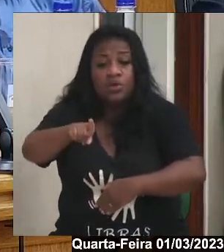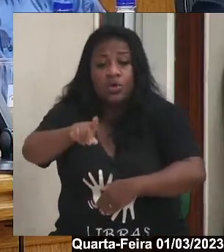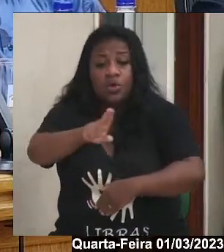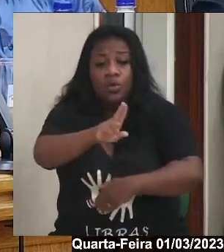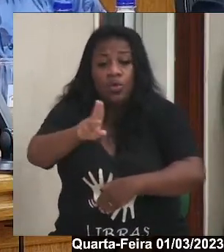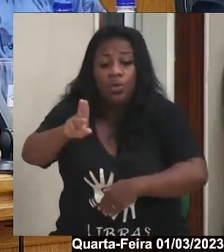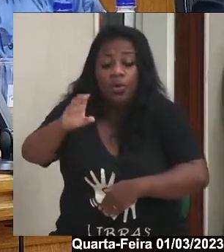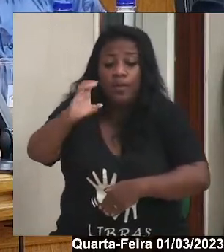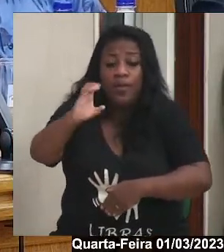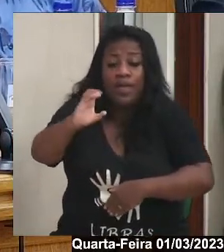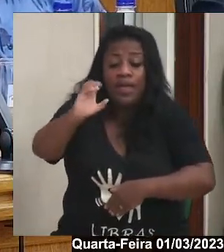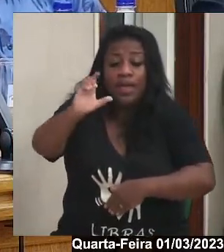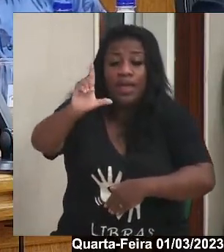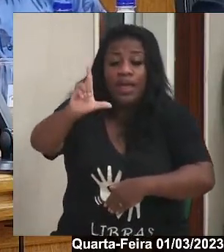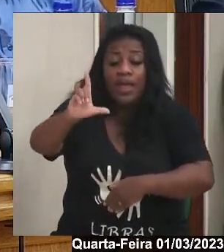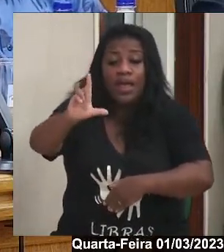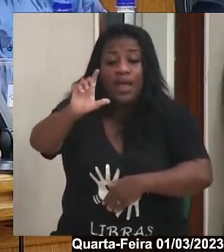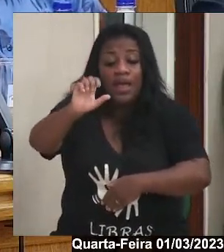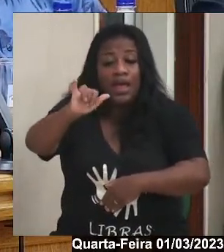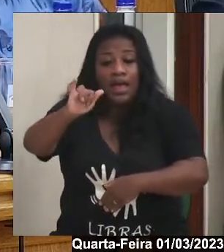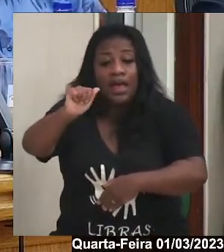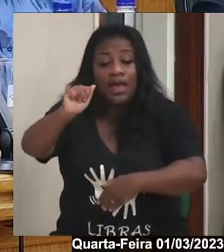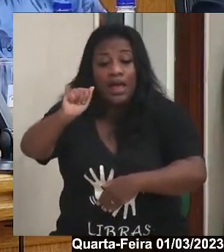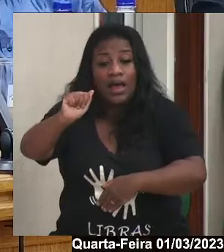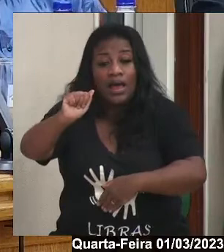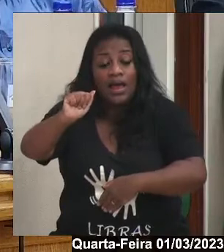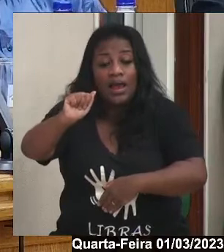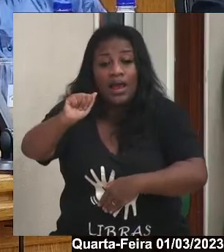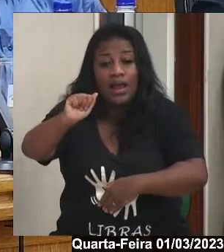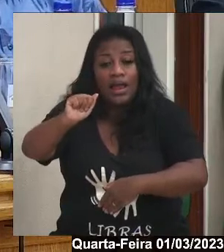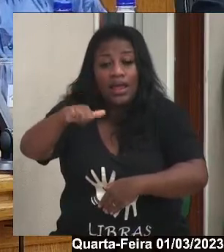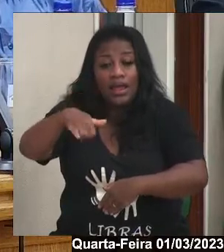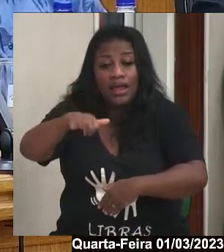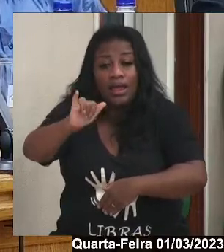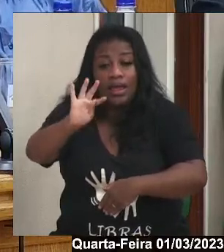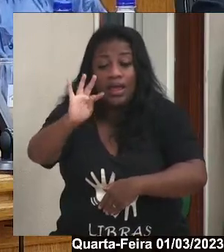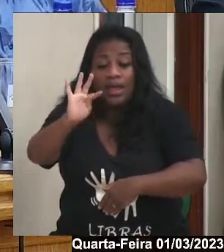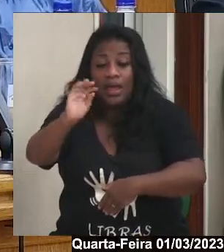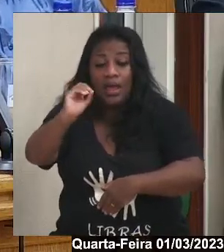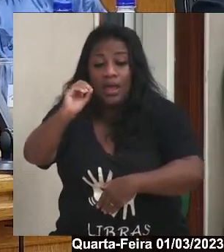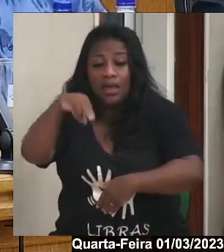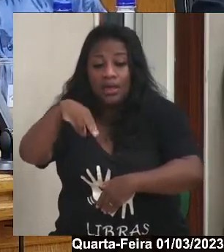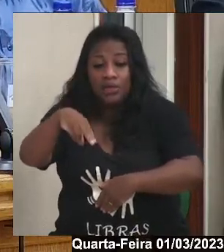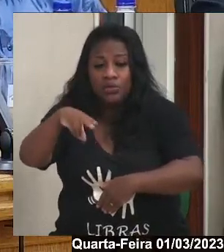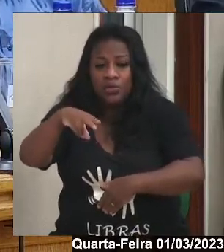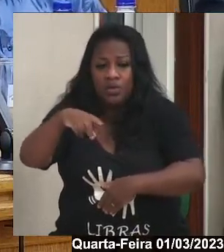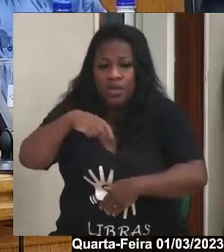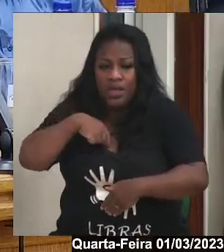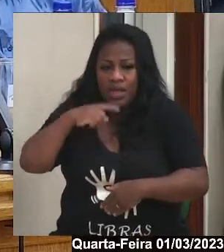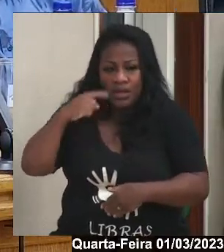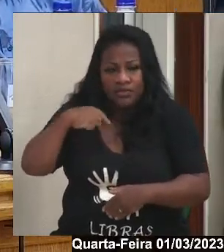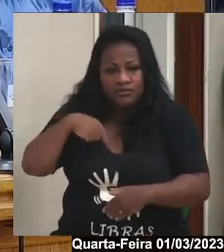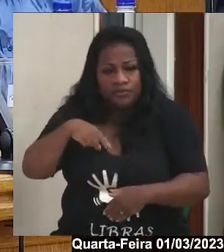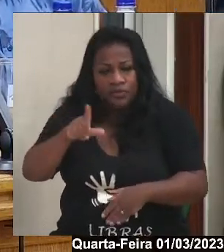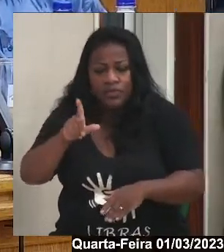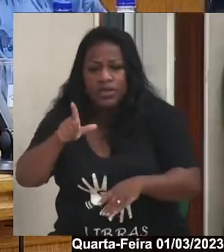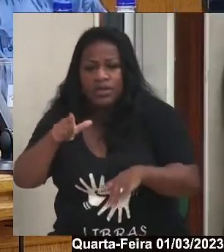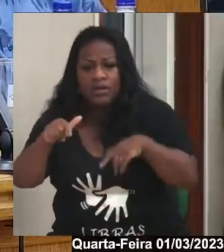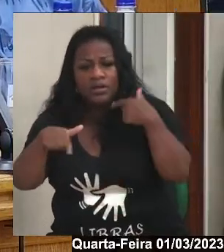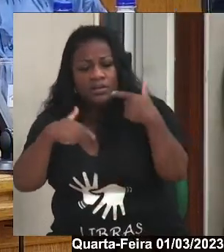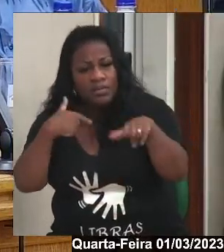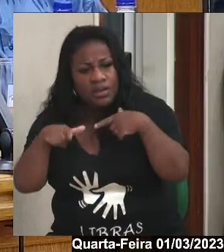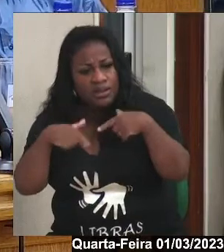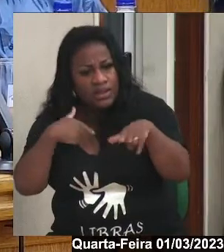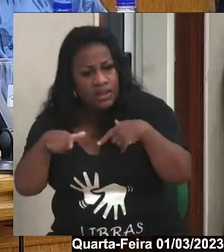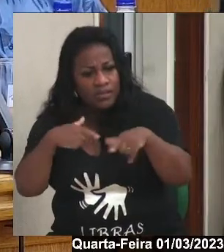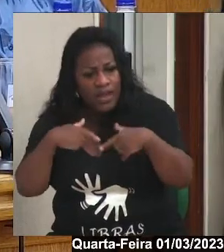ele não saiu de casa dizendo assim, ó, eu vou sair para matar, jamais ele faria isso. Até porque ele é uma pessoa preparada, sabe,